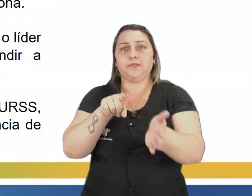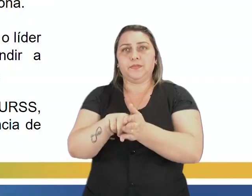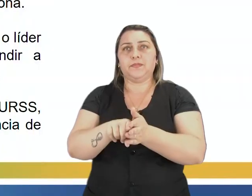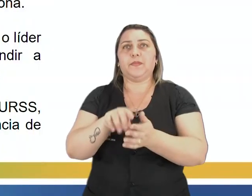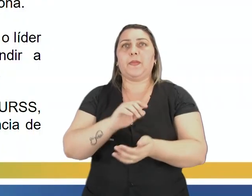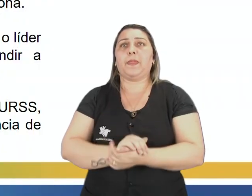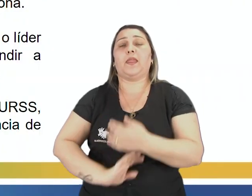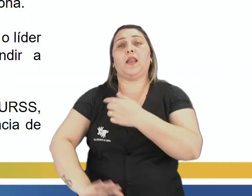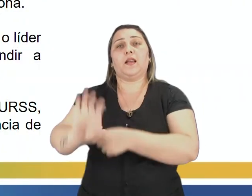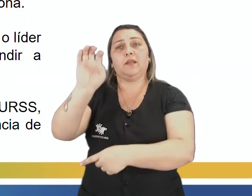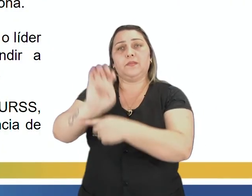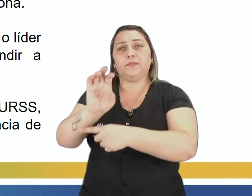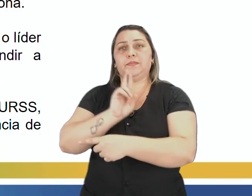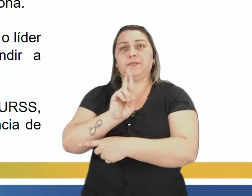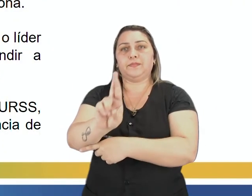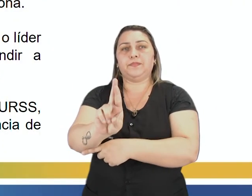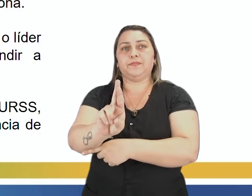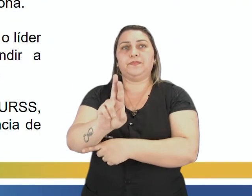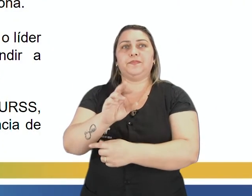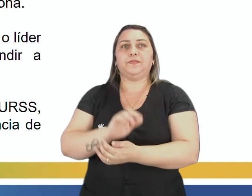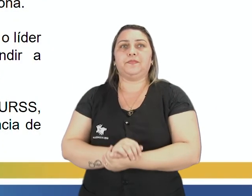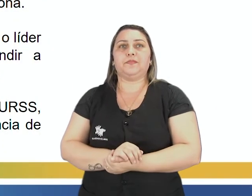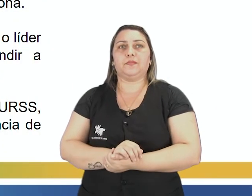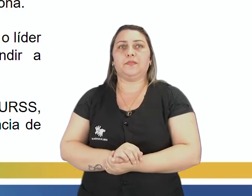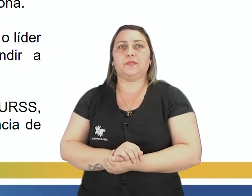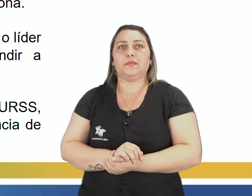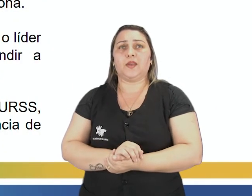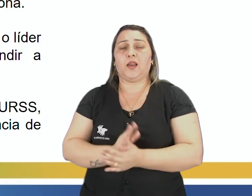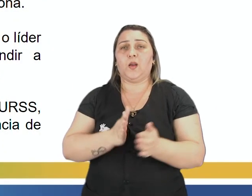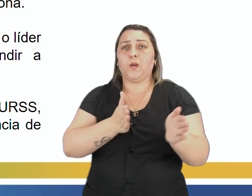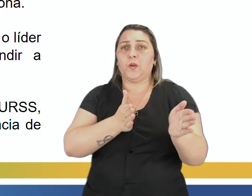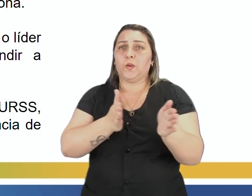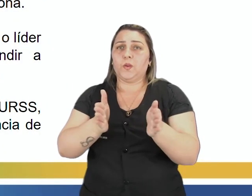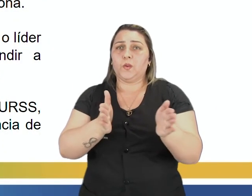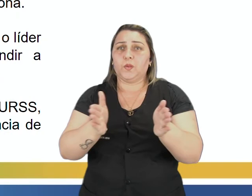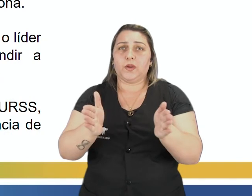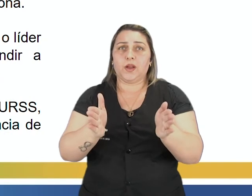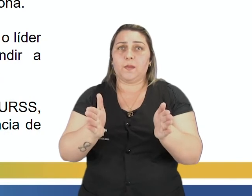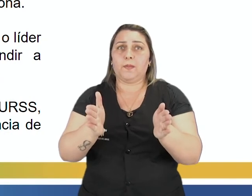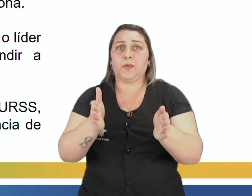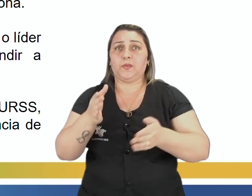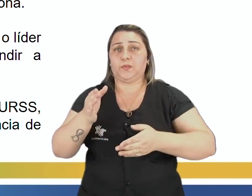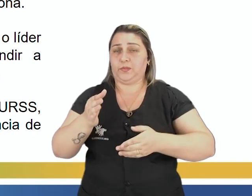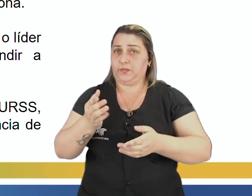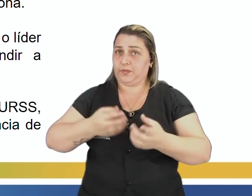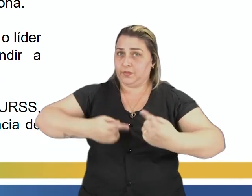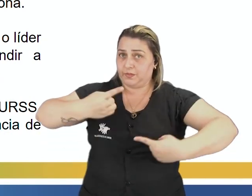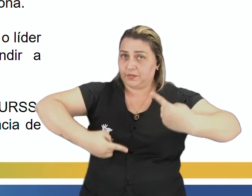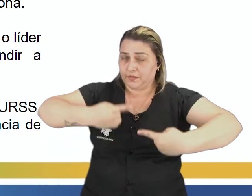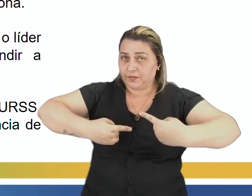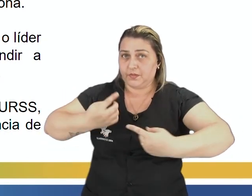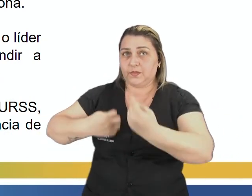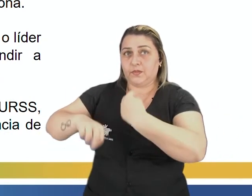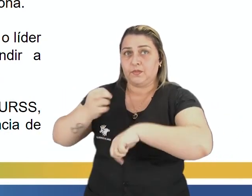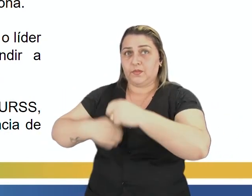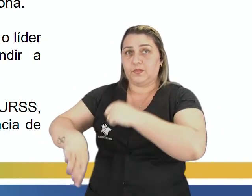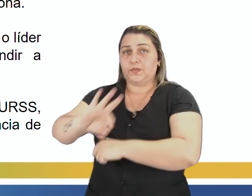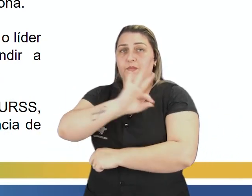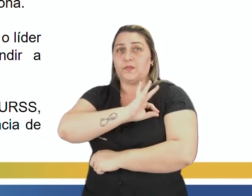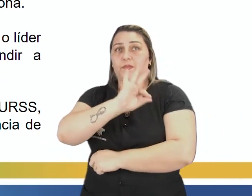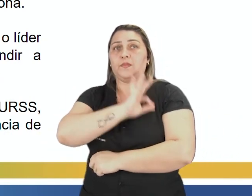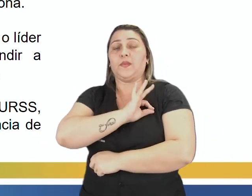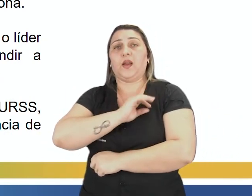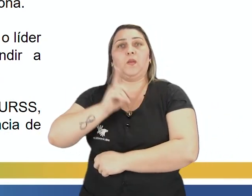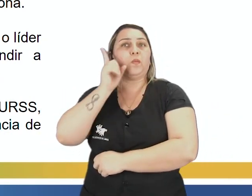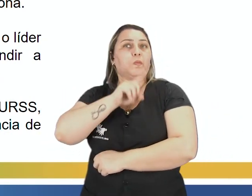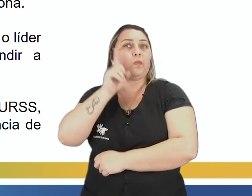bom? E aí nós temos a resposta, e a letra E. Vamos lá ler comigo. O não alinhamento político, econômico e militar